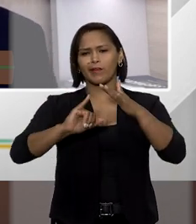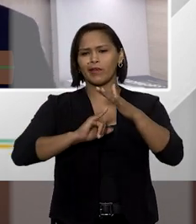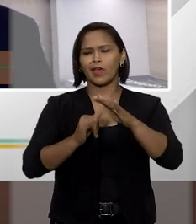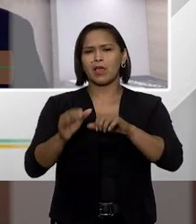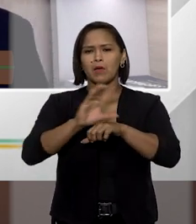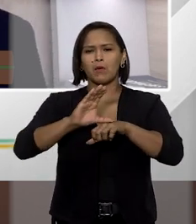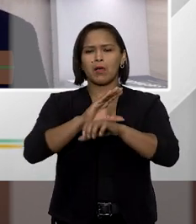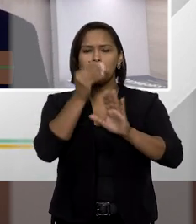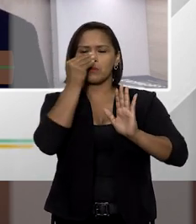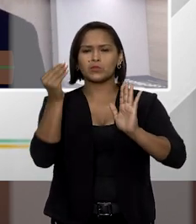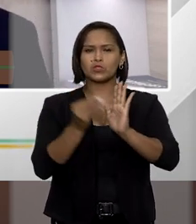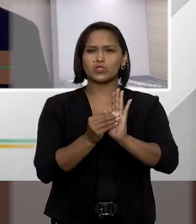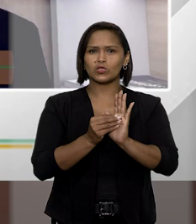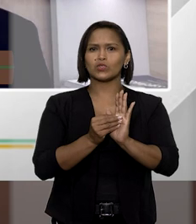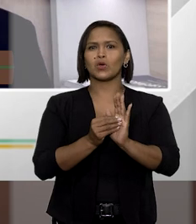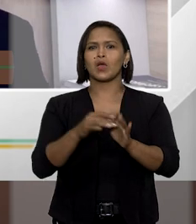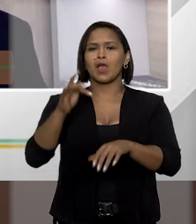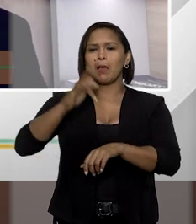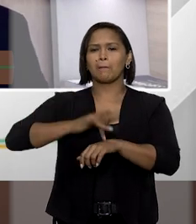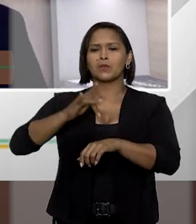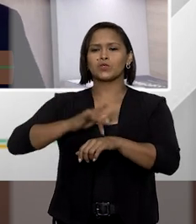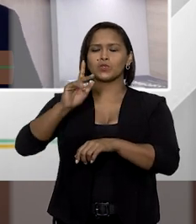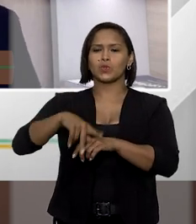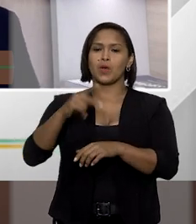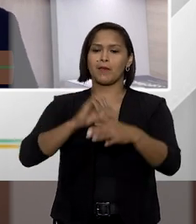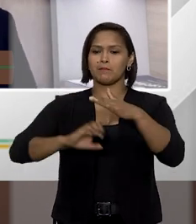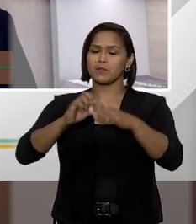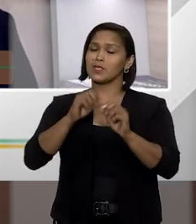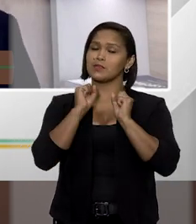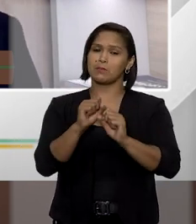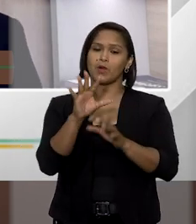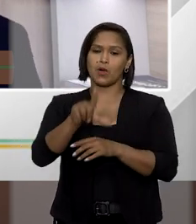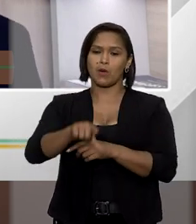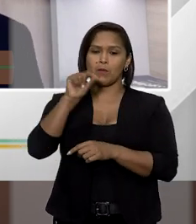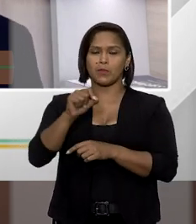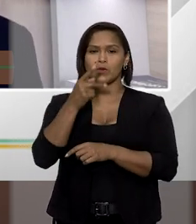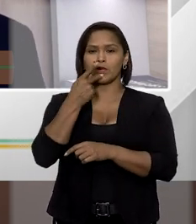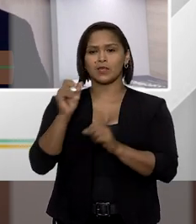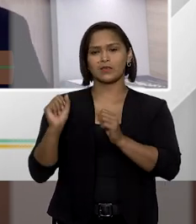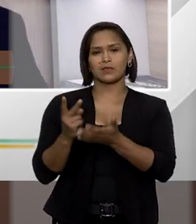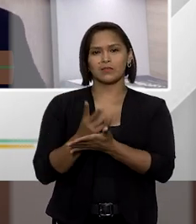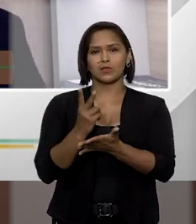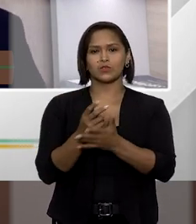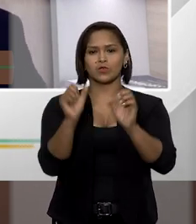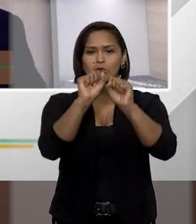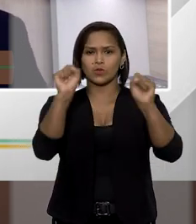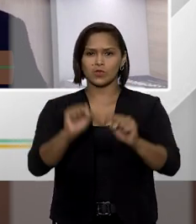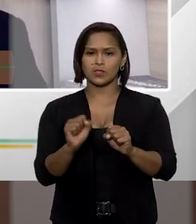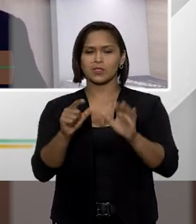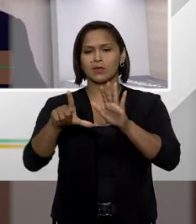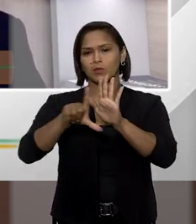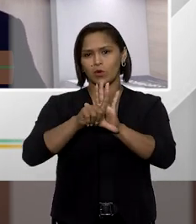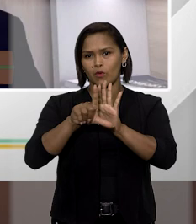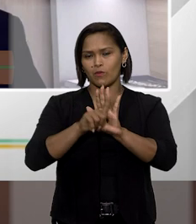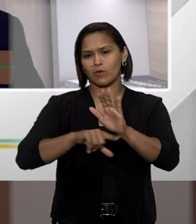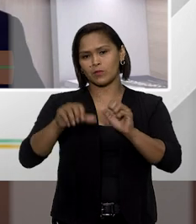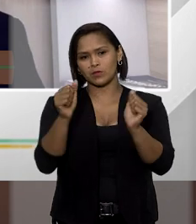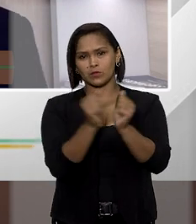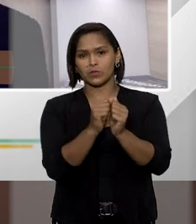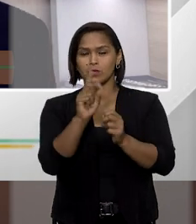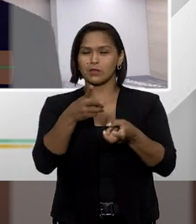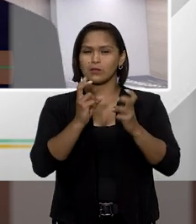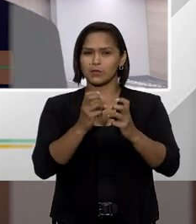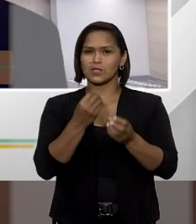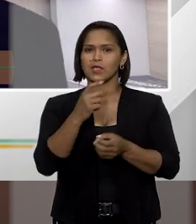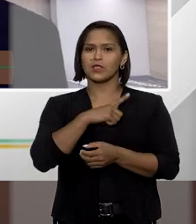que é um absurdo, que a empresa tem o direito de optar se vai seguir o sistema de conformidade ou não com a legislação. Então,